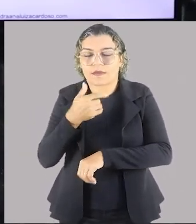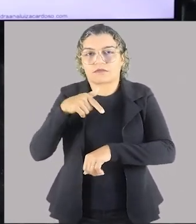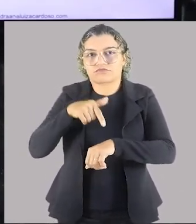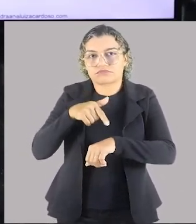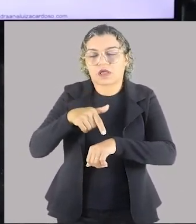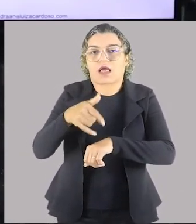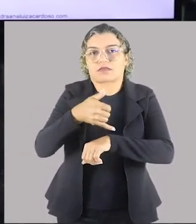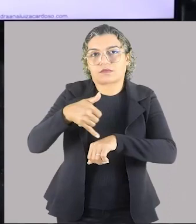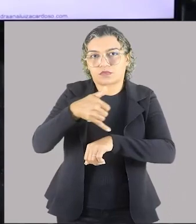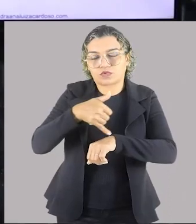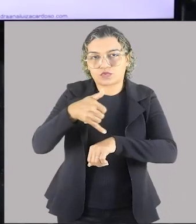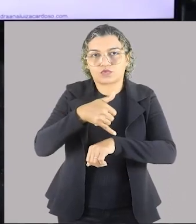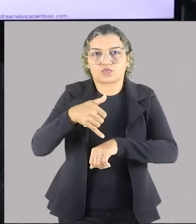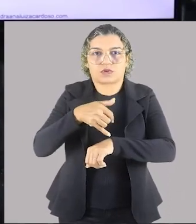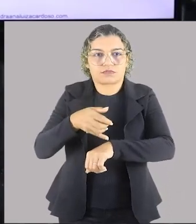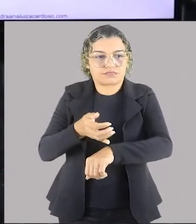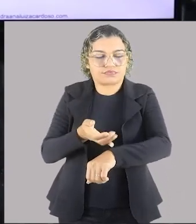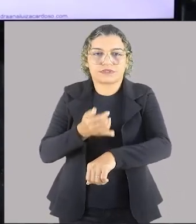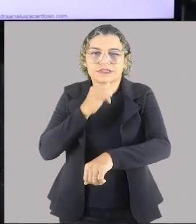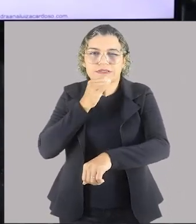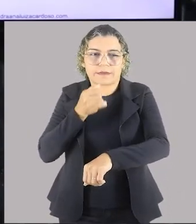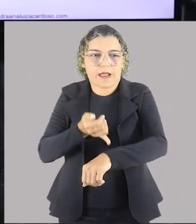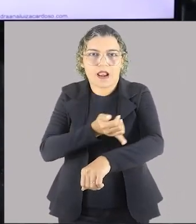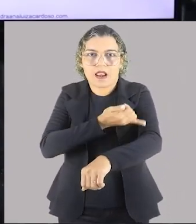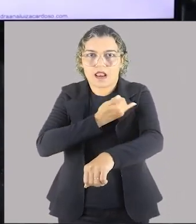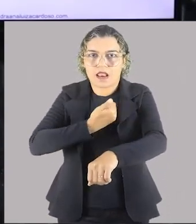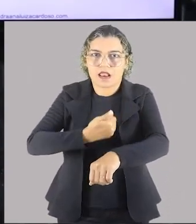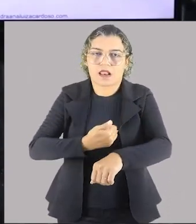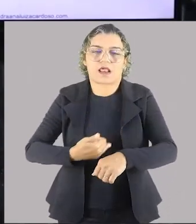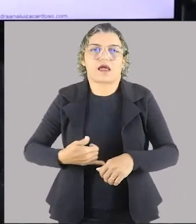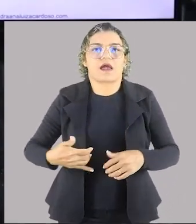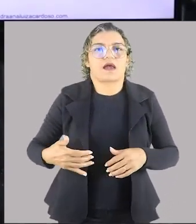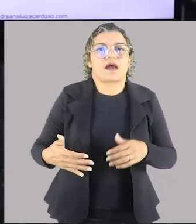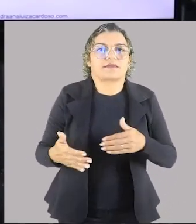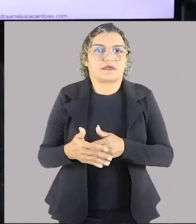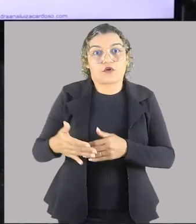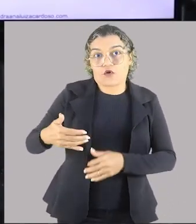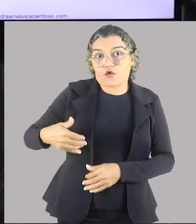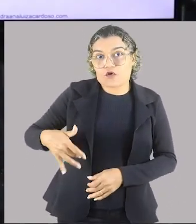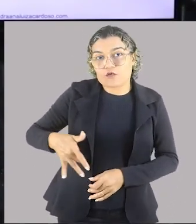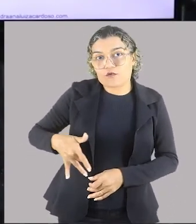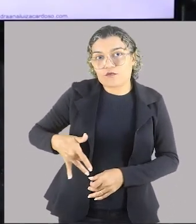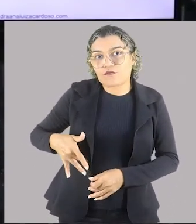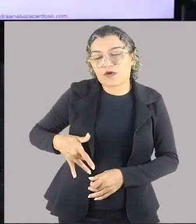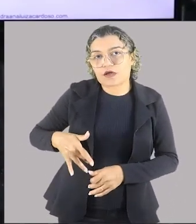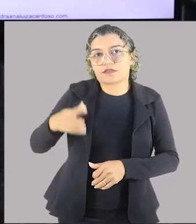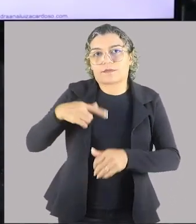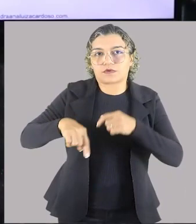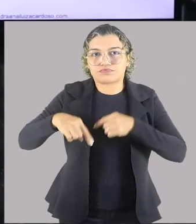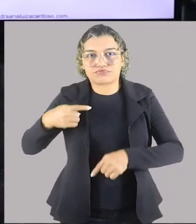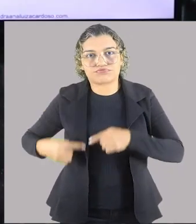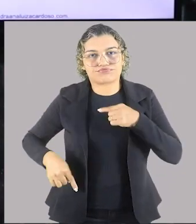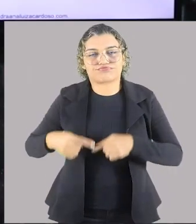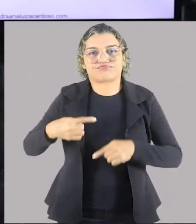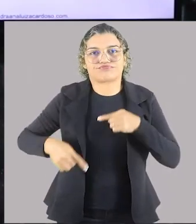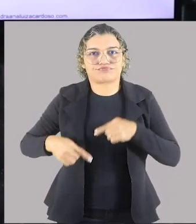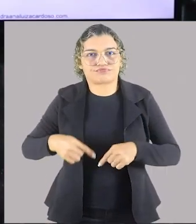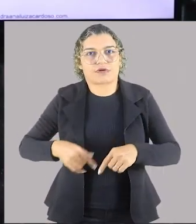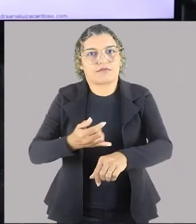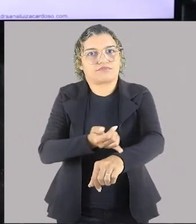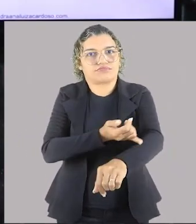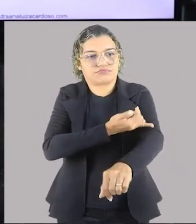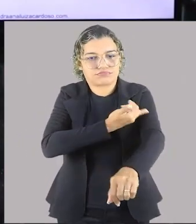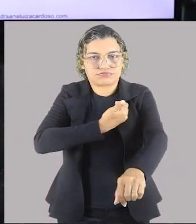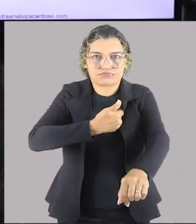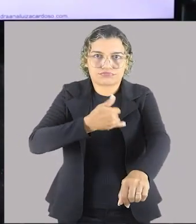ser transportada até o fígado para ser metabolizada. Porém, nesse caminho,